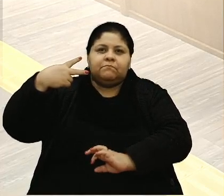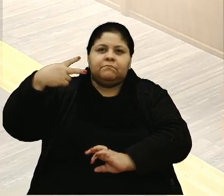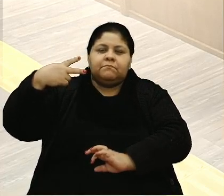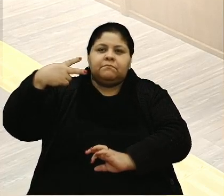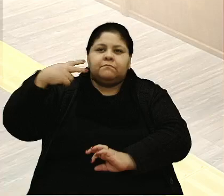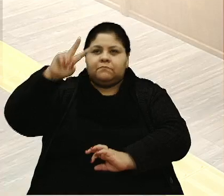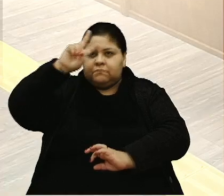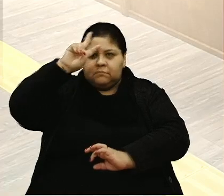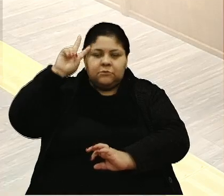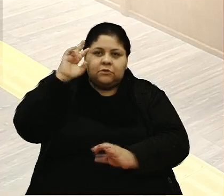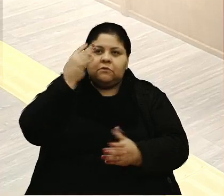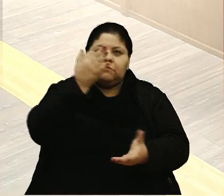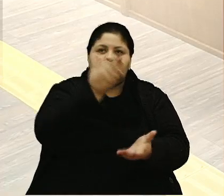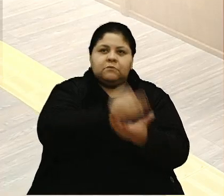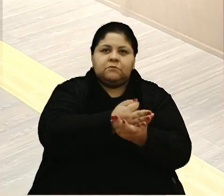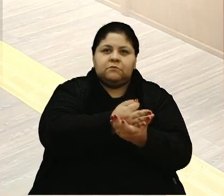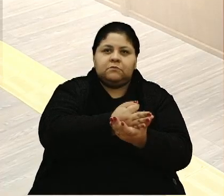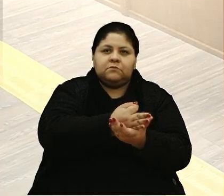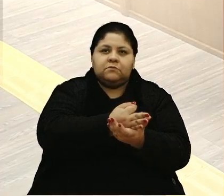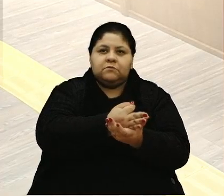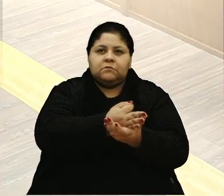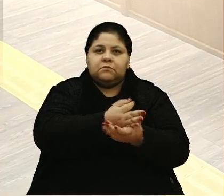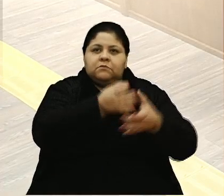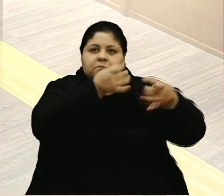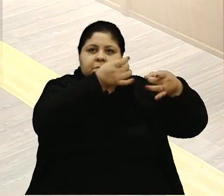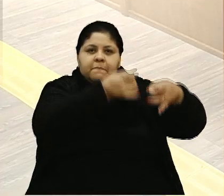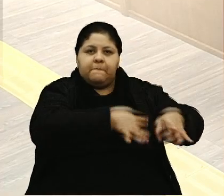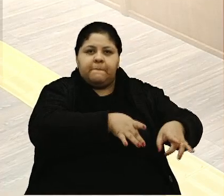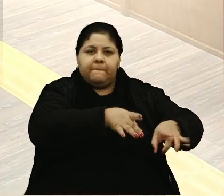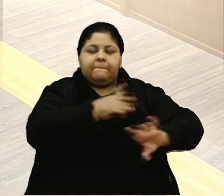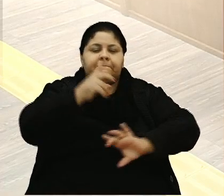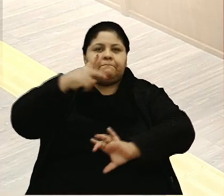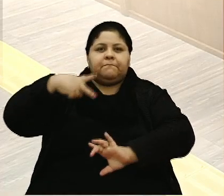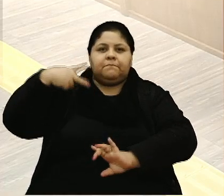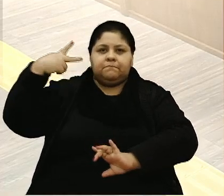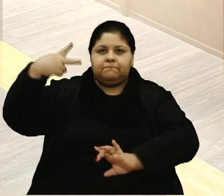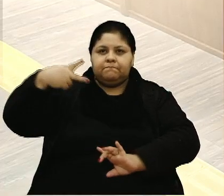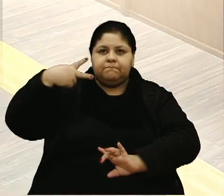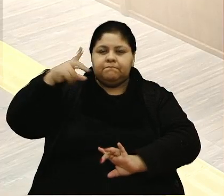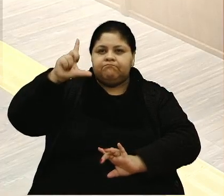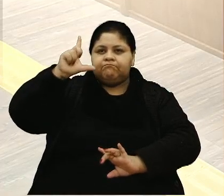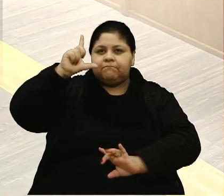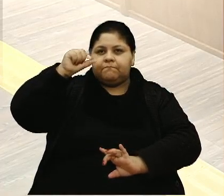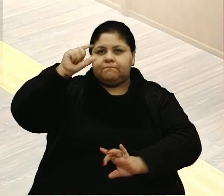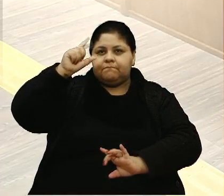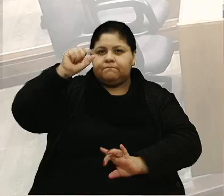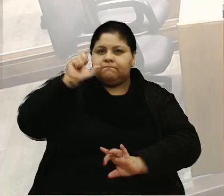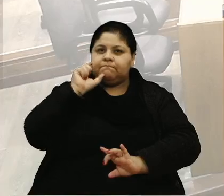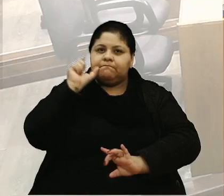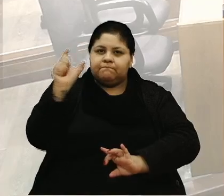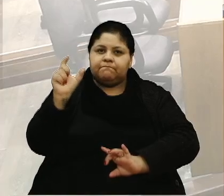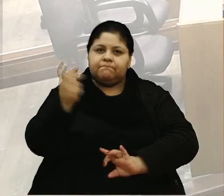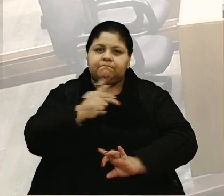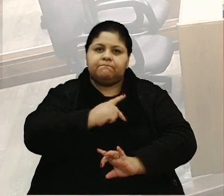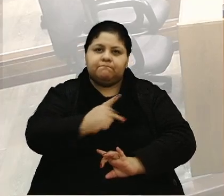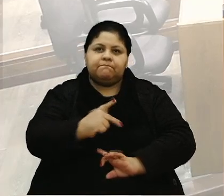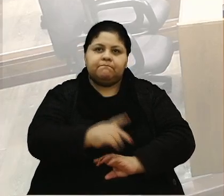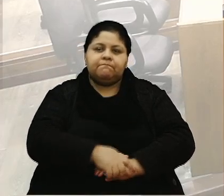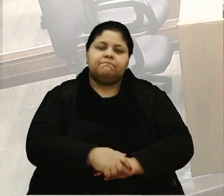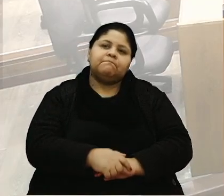Ex, ausente, prejudicado, portanto. Vereador Scalco, com a palavra. Senhora